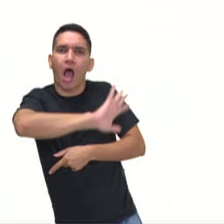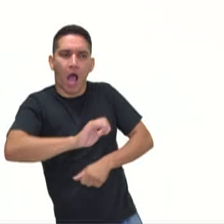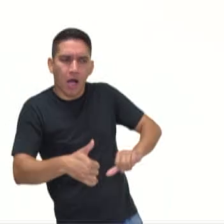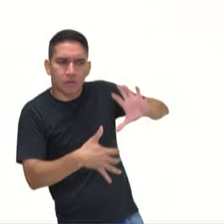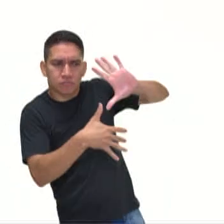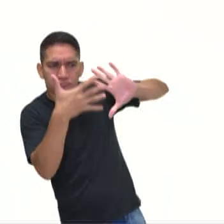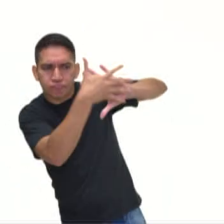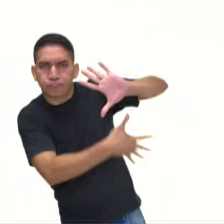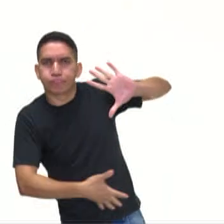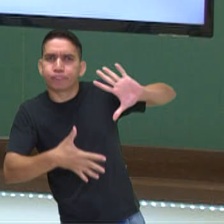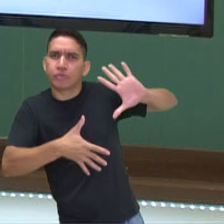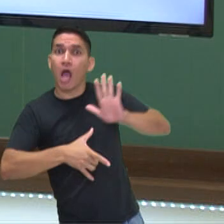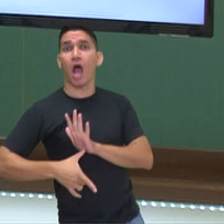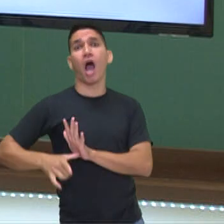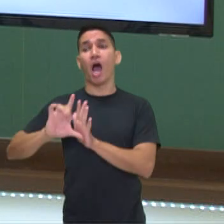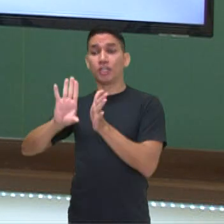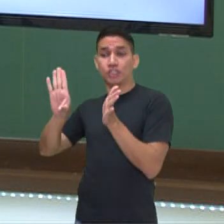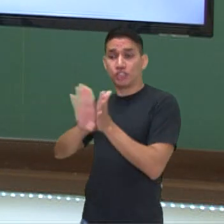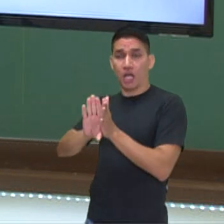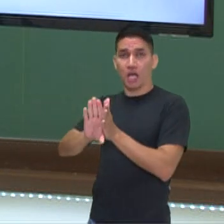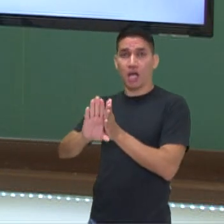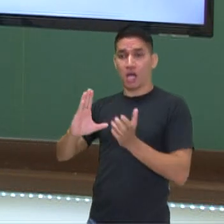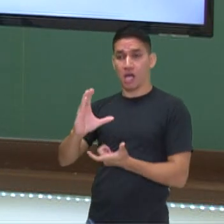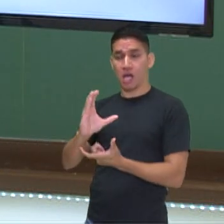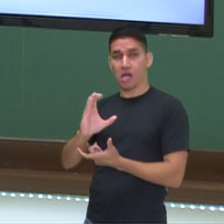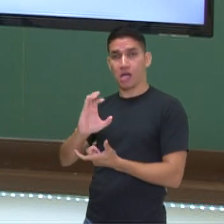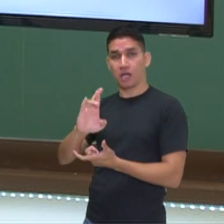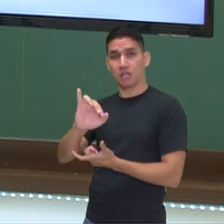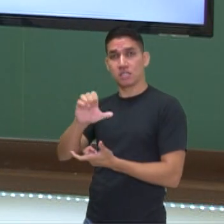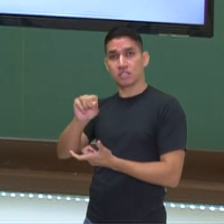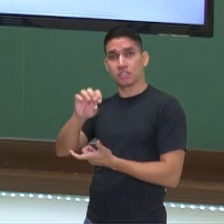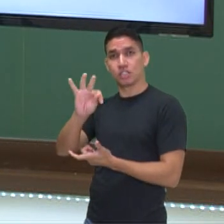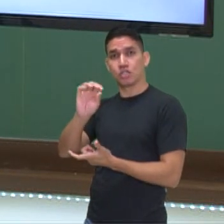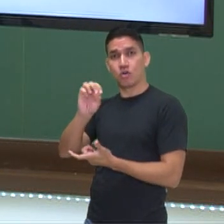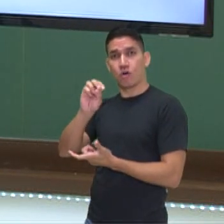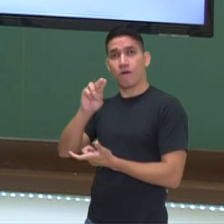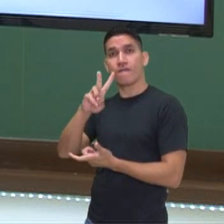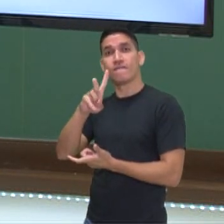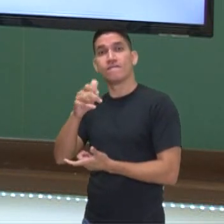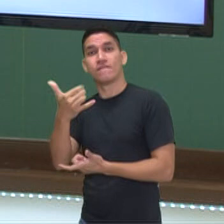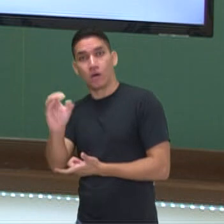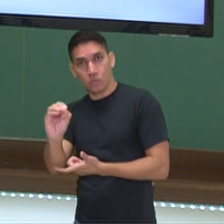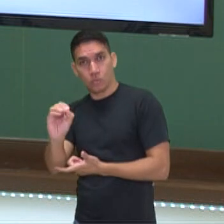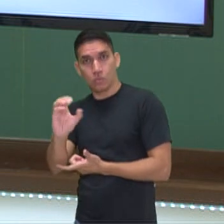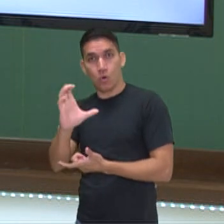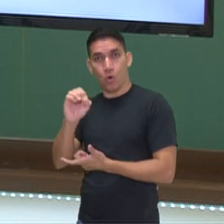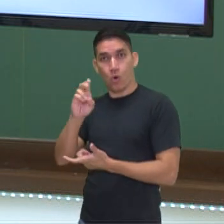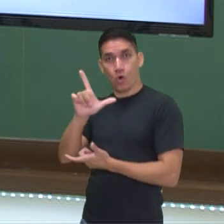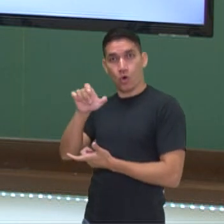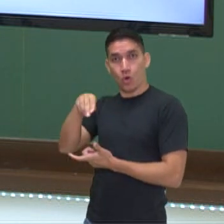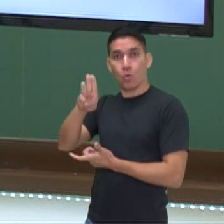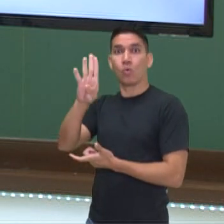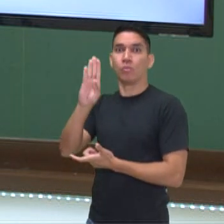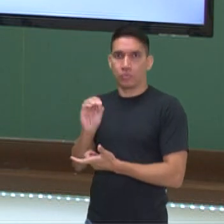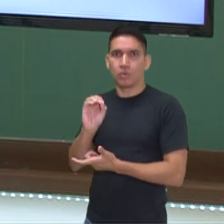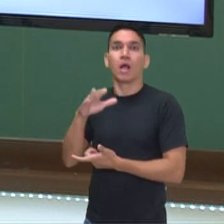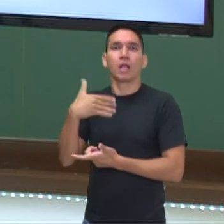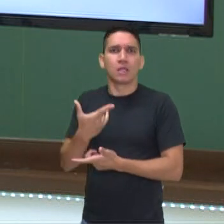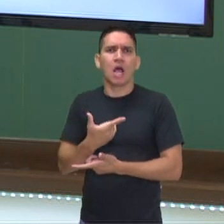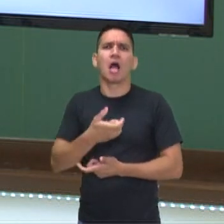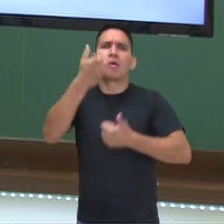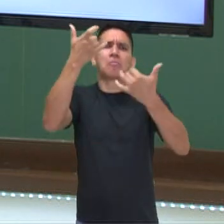da chegada de Cristóvão Colombo. Então essa ideia de que os europeus descobriram a América, ela